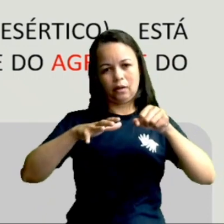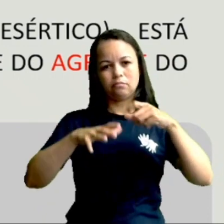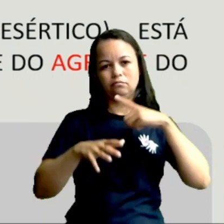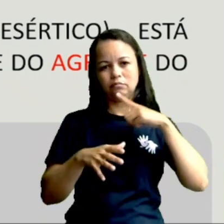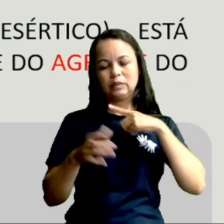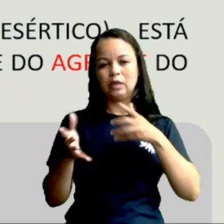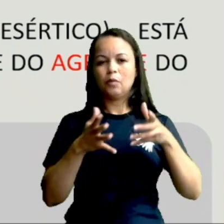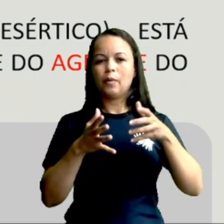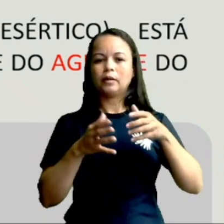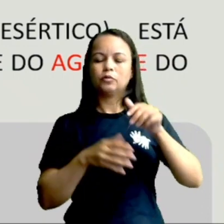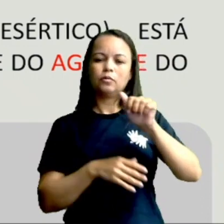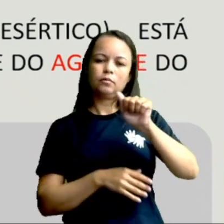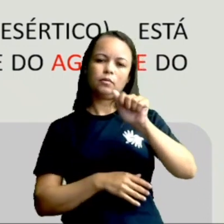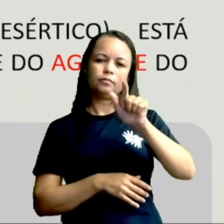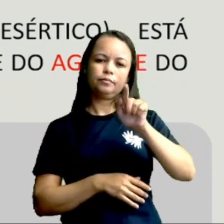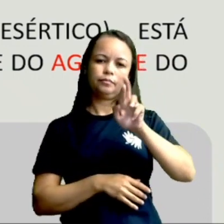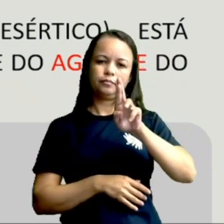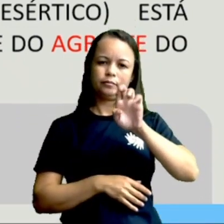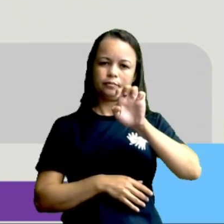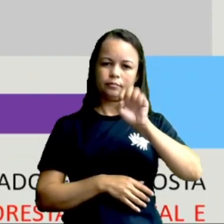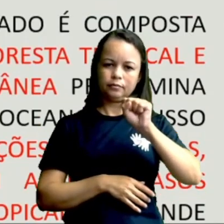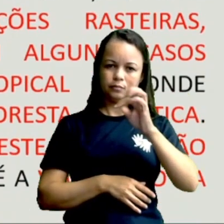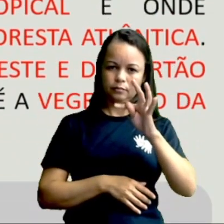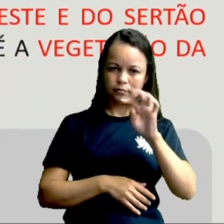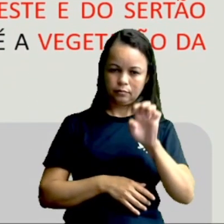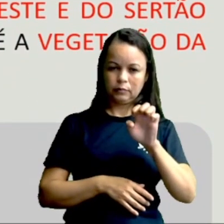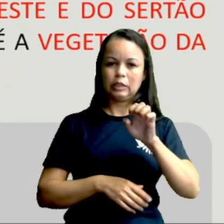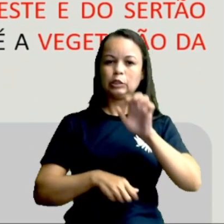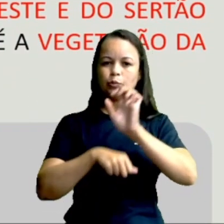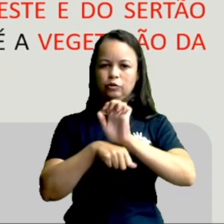do agreste do nosso estado.